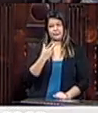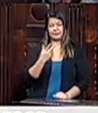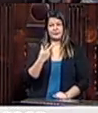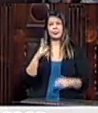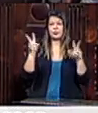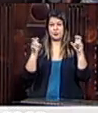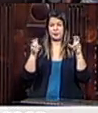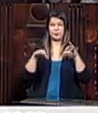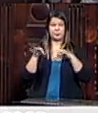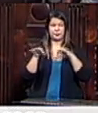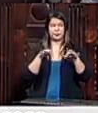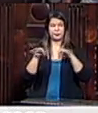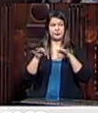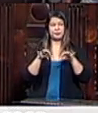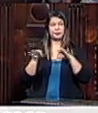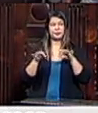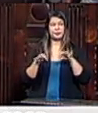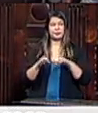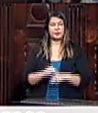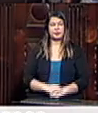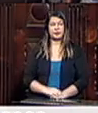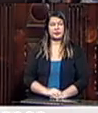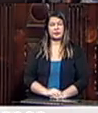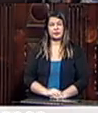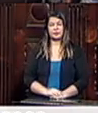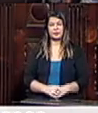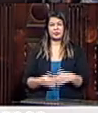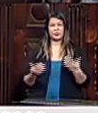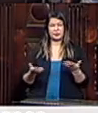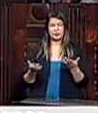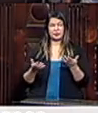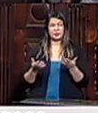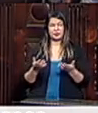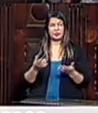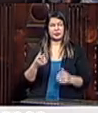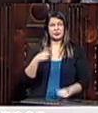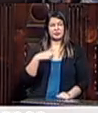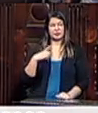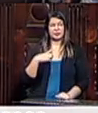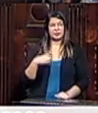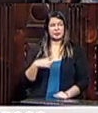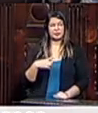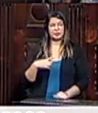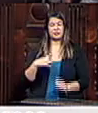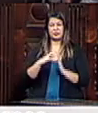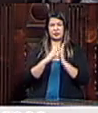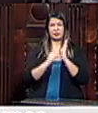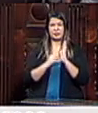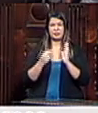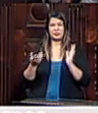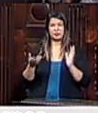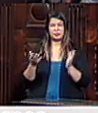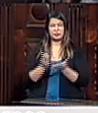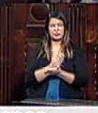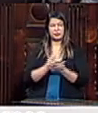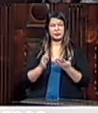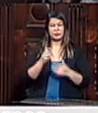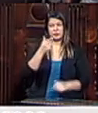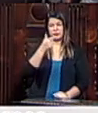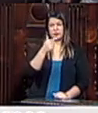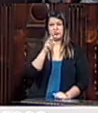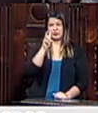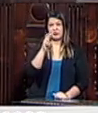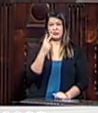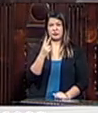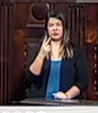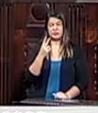o projeto de lei, agora a lei 12, aprovada em primeira discussão, 1252, que tratou